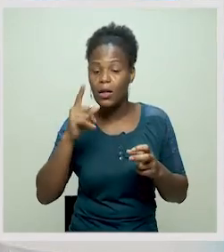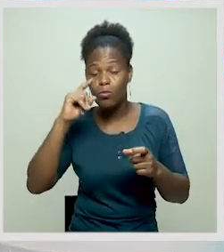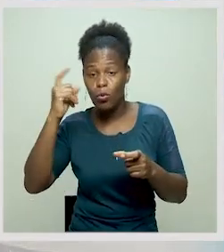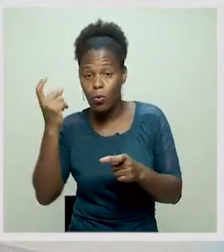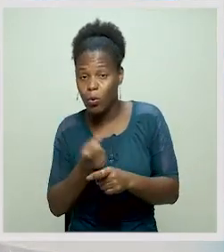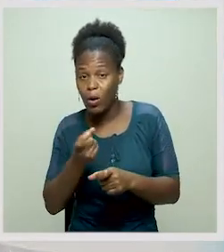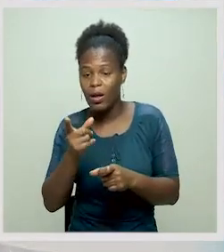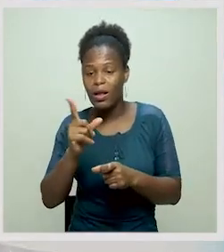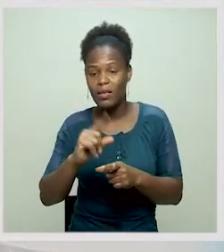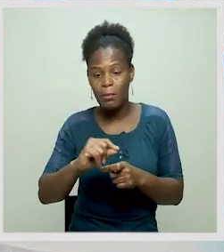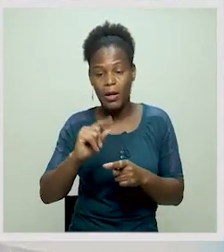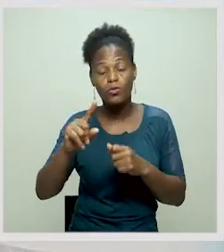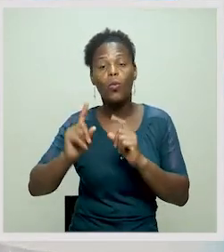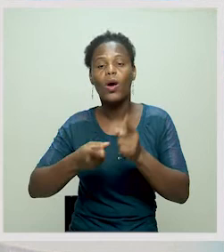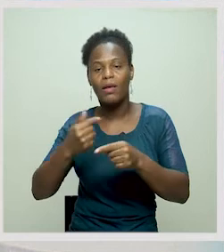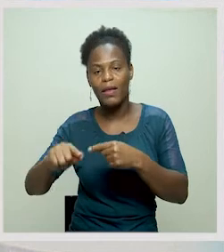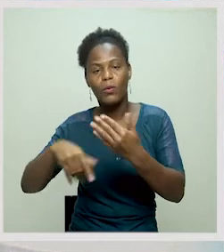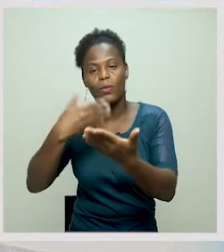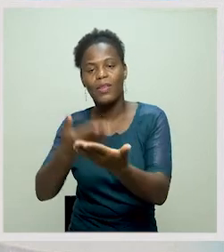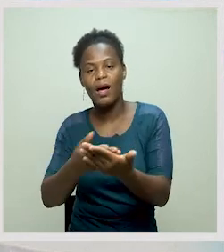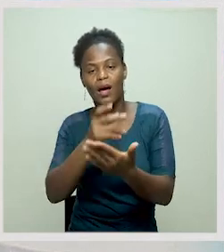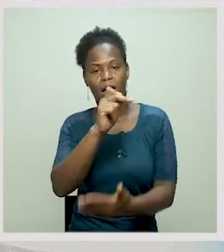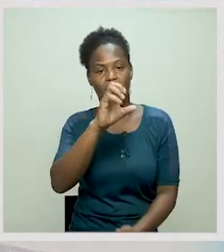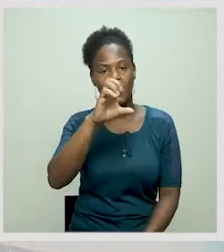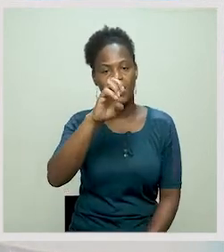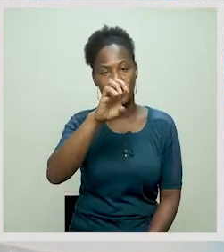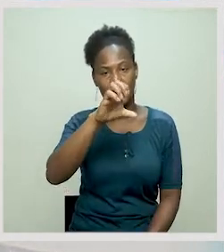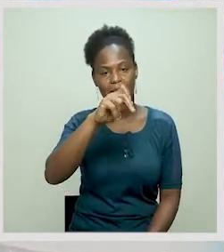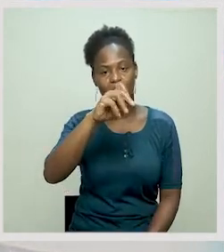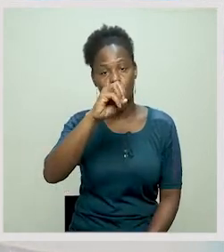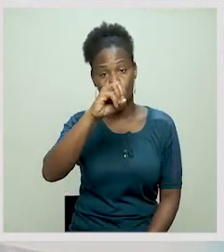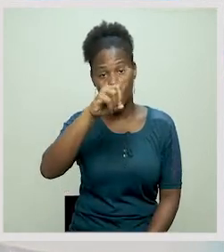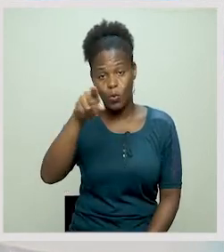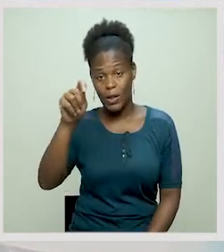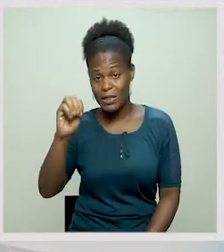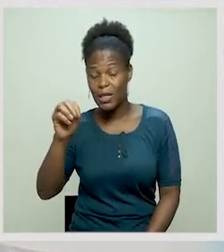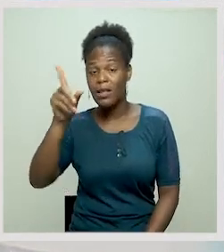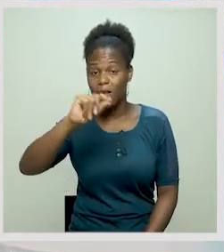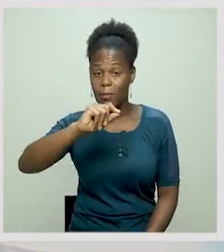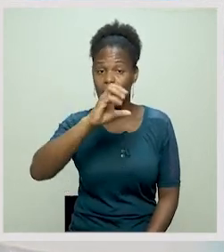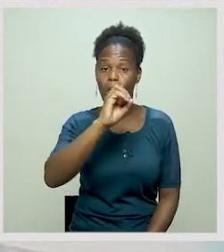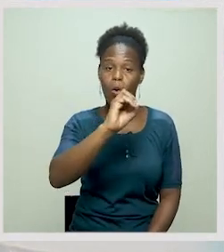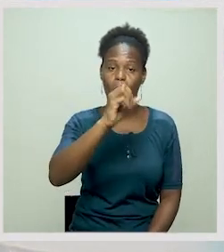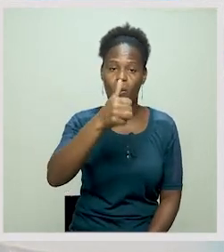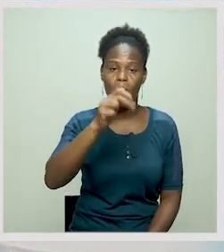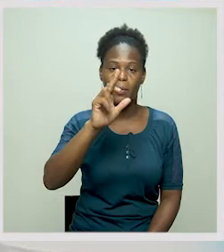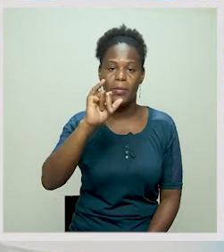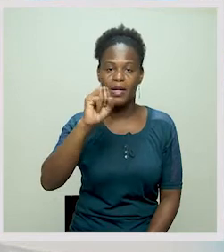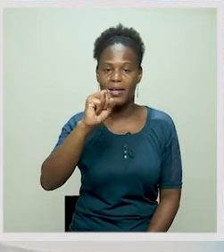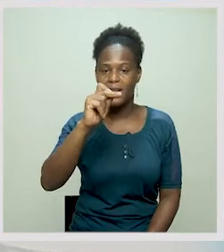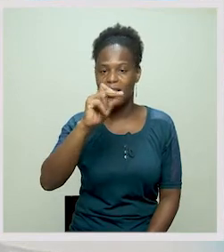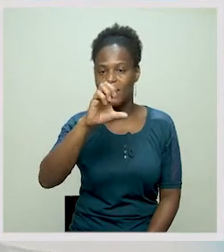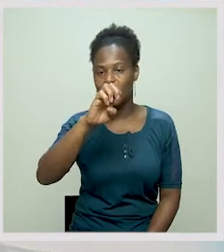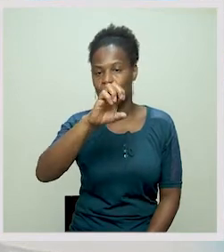procura e a oferta de ações e de obrigações. O mercado de títulos